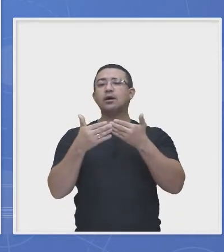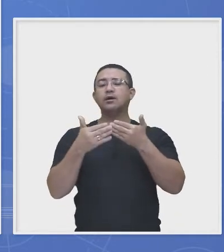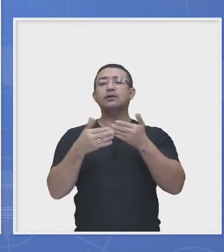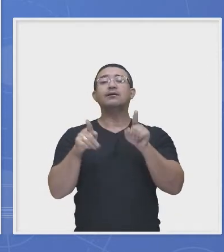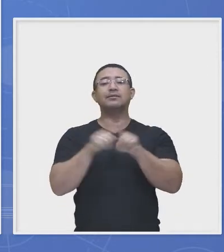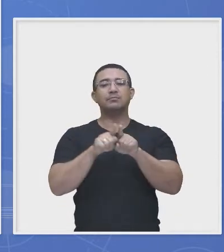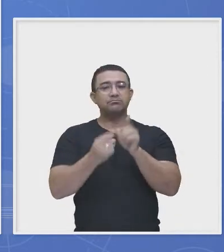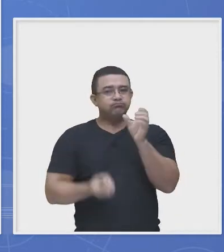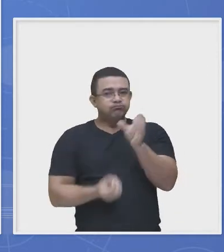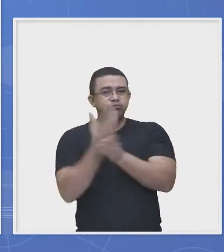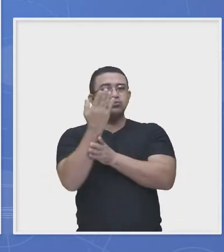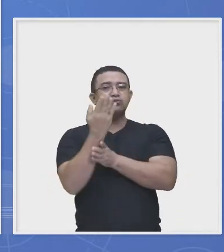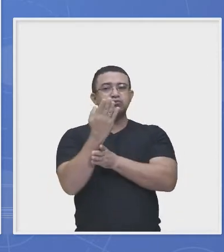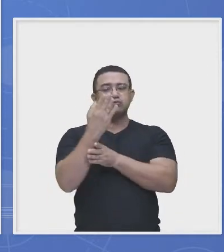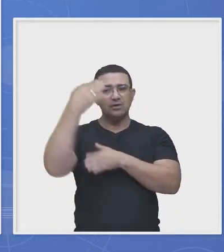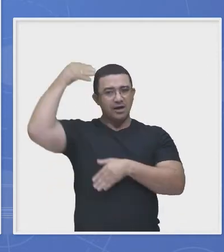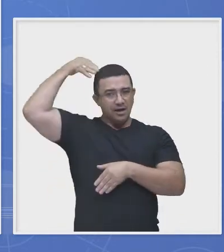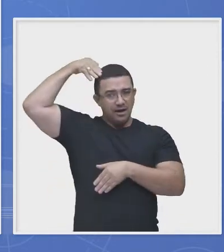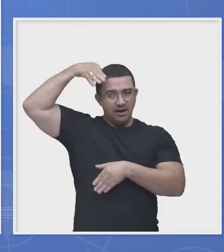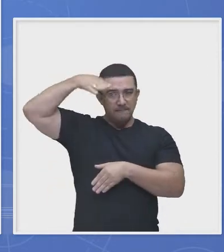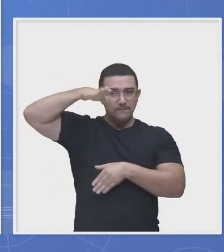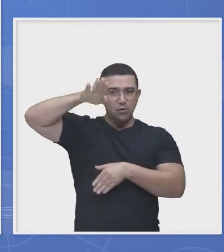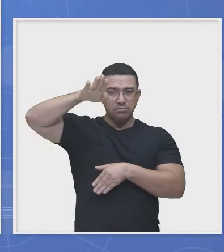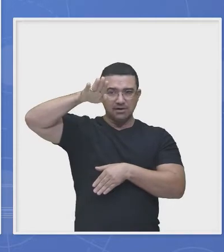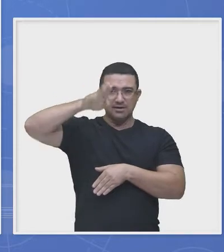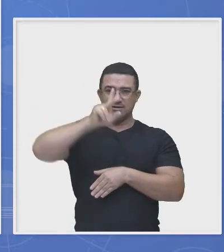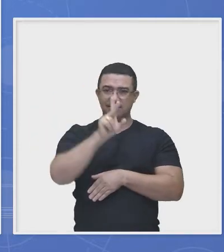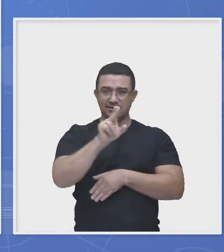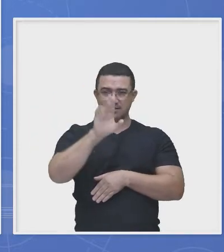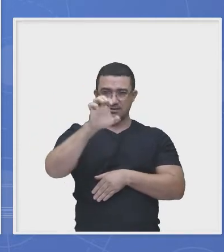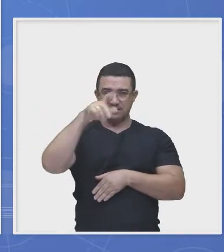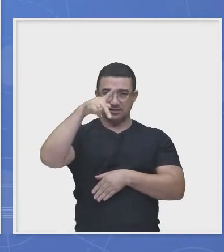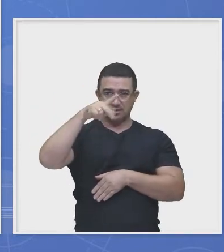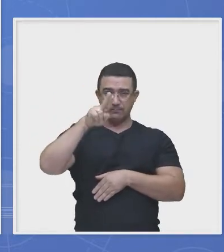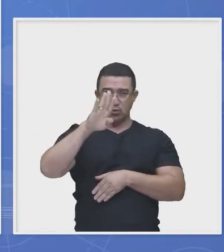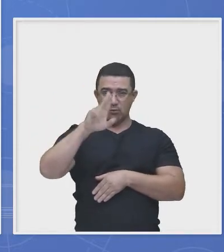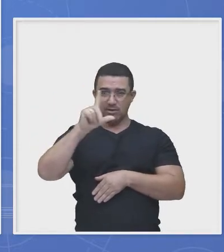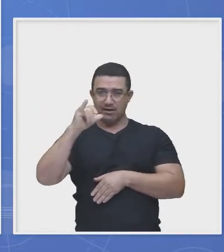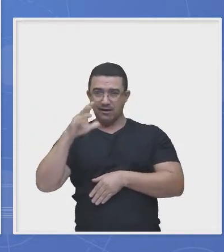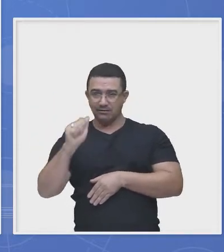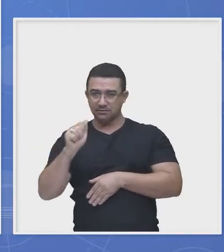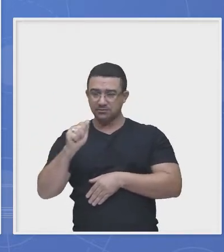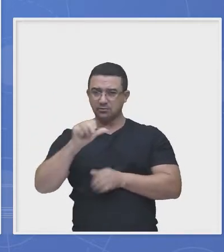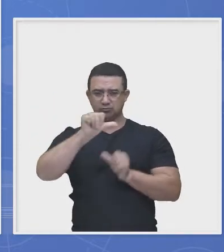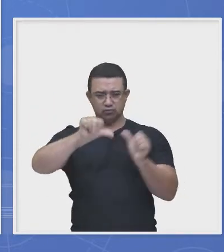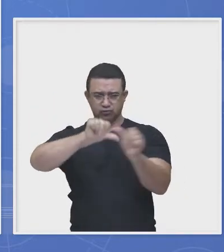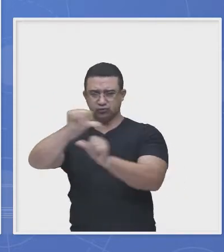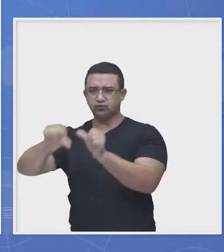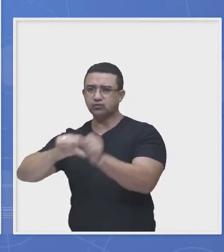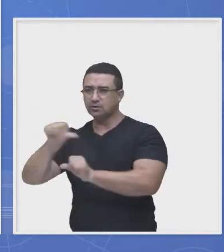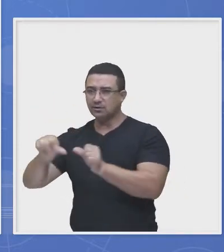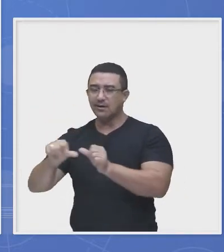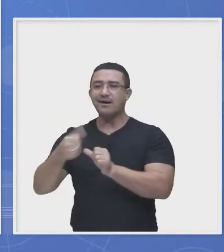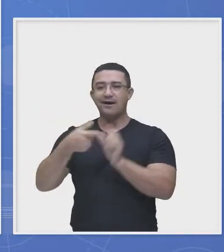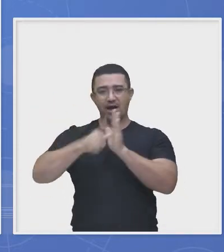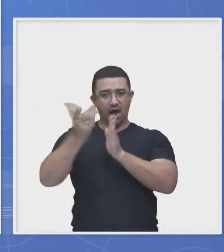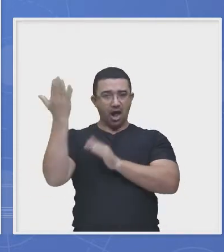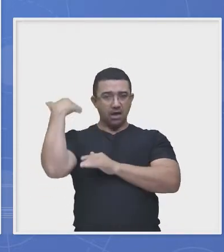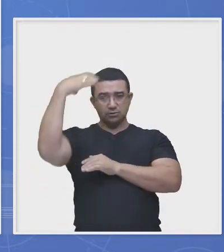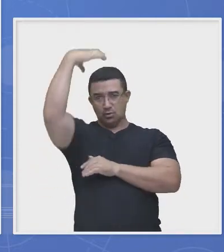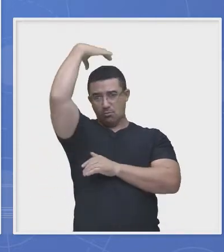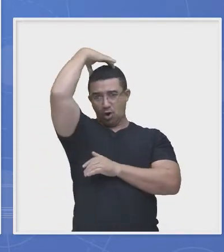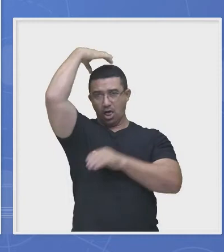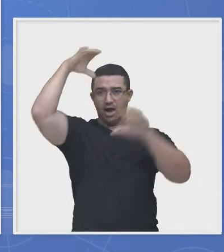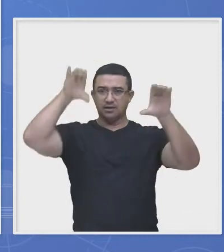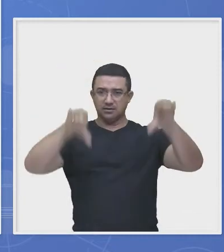seja, ele acabava de se tornar uma república. Nós tínhamos saído do regime de monarquia e tínhamos